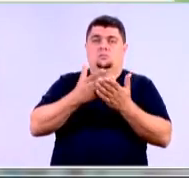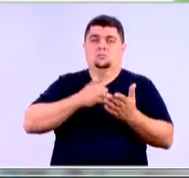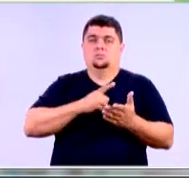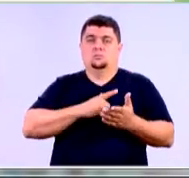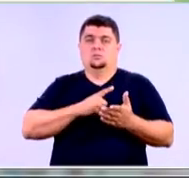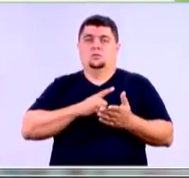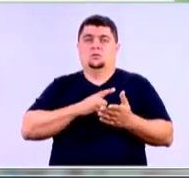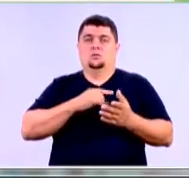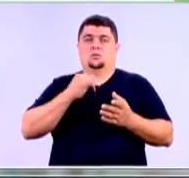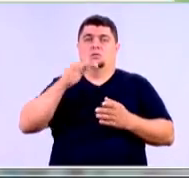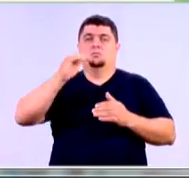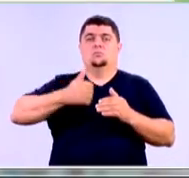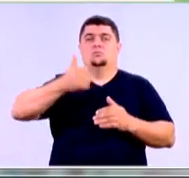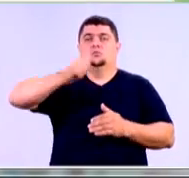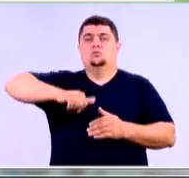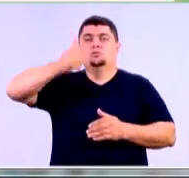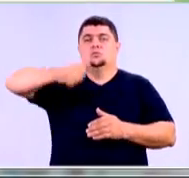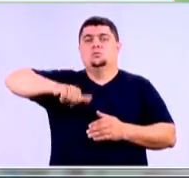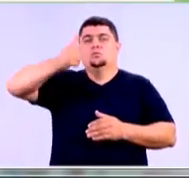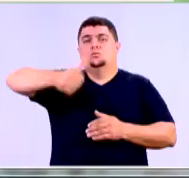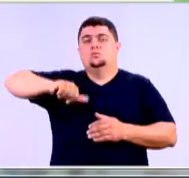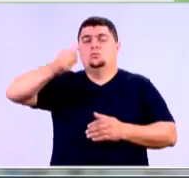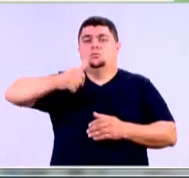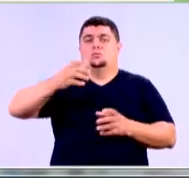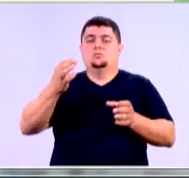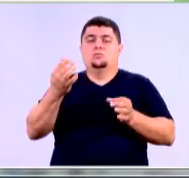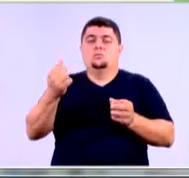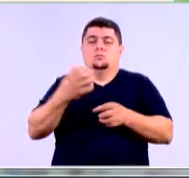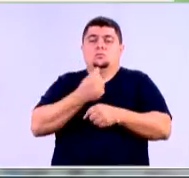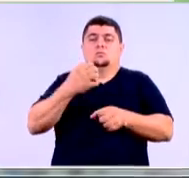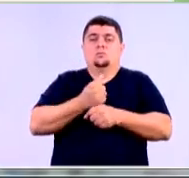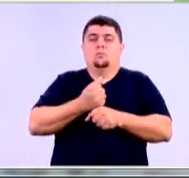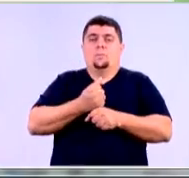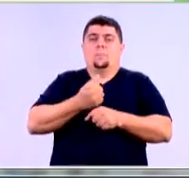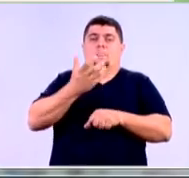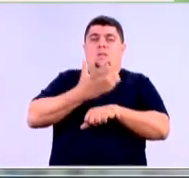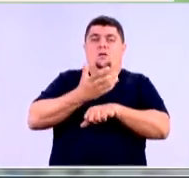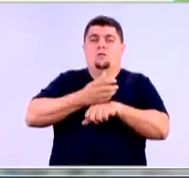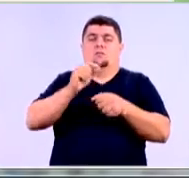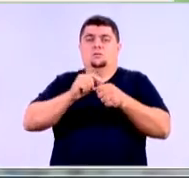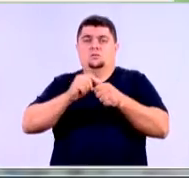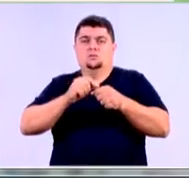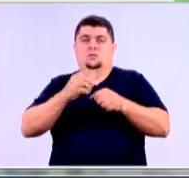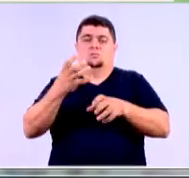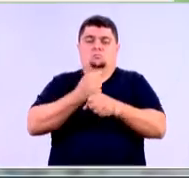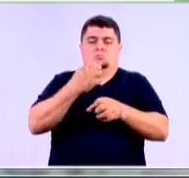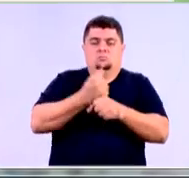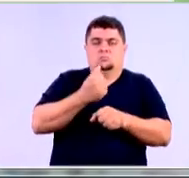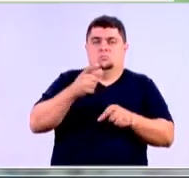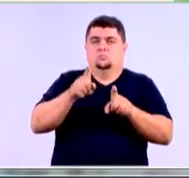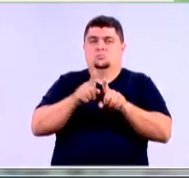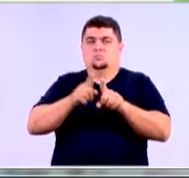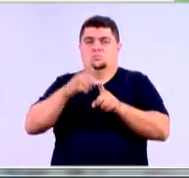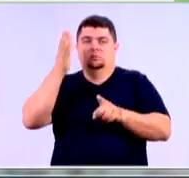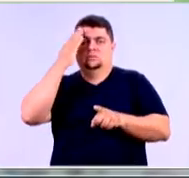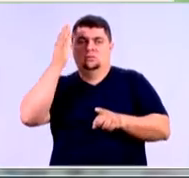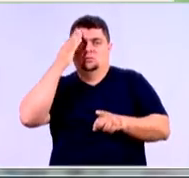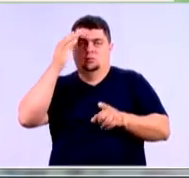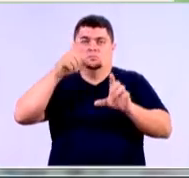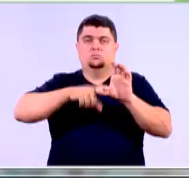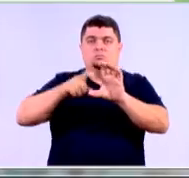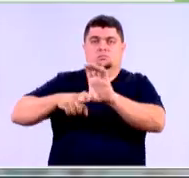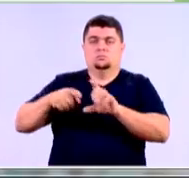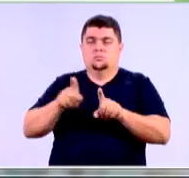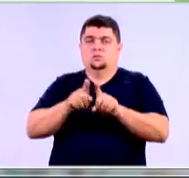os indicadores contábeis. Discutimos e calculamos indicadores de liquidez, de endividamento e